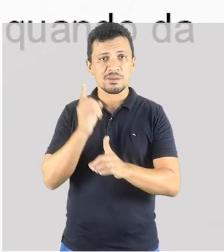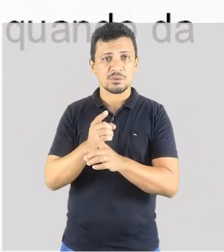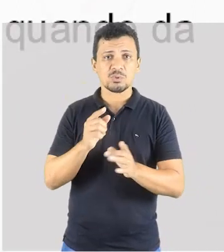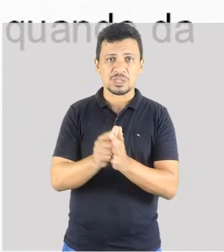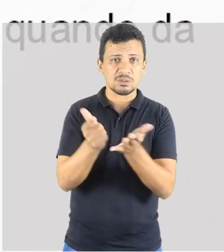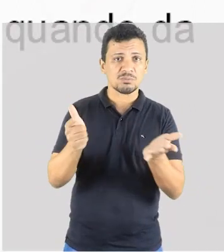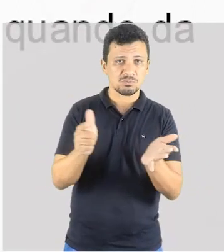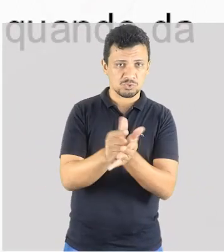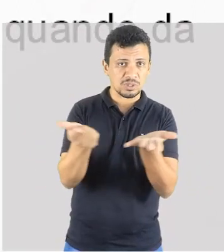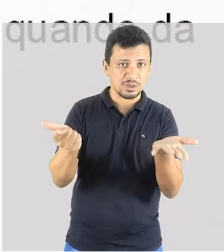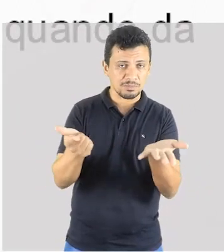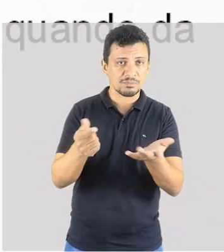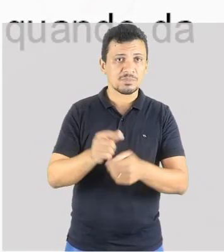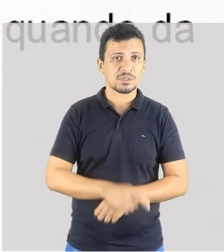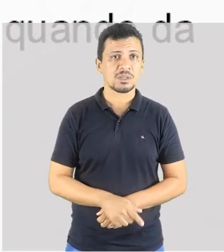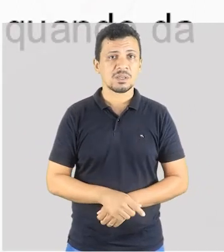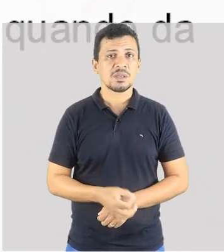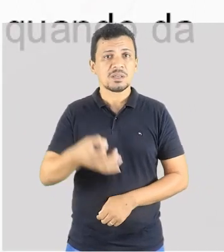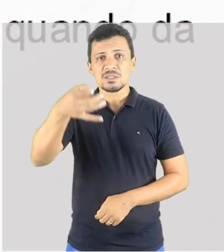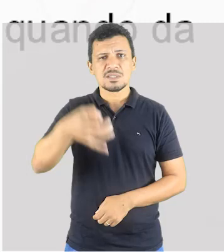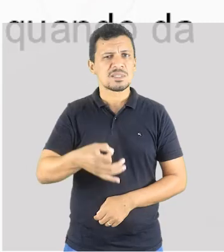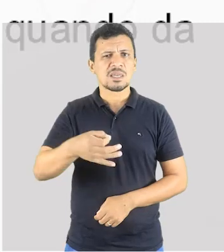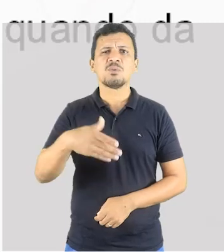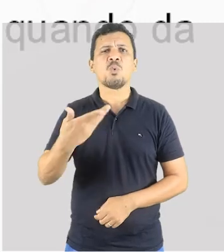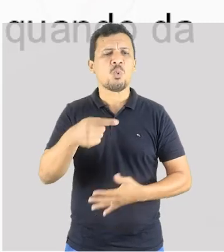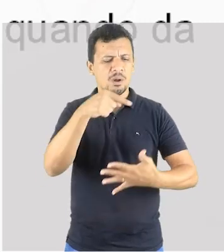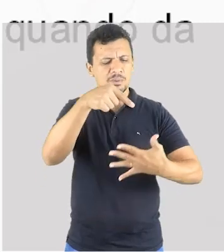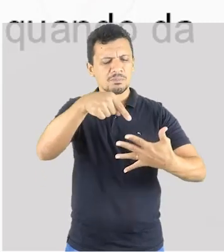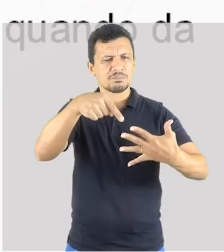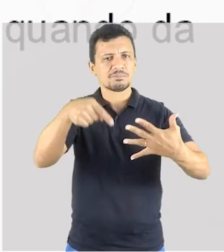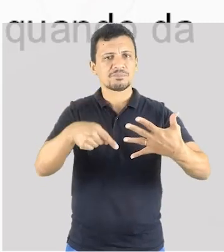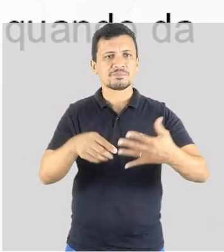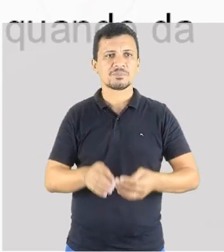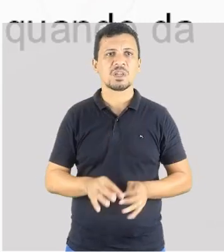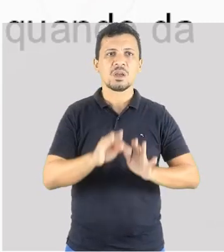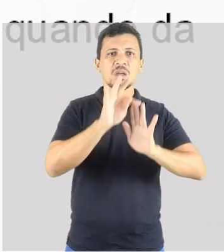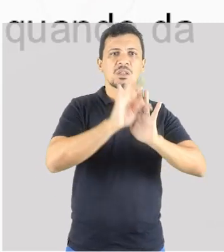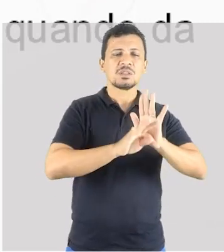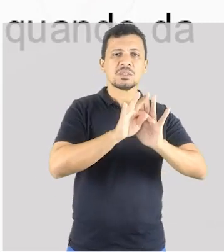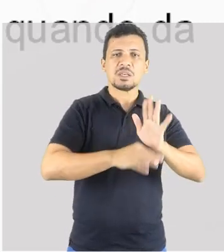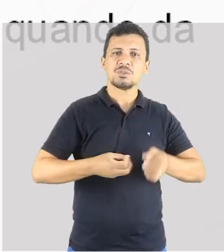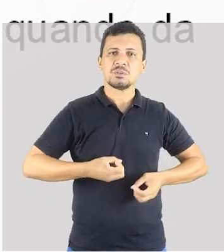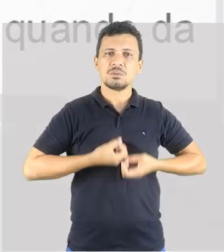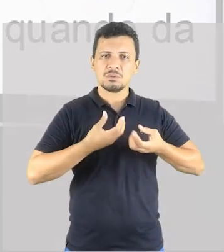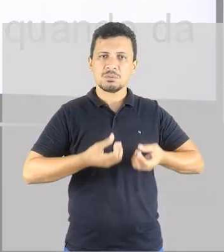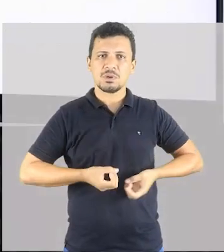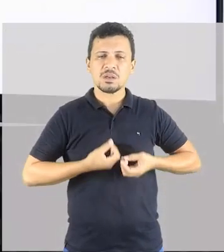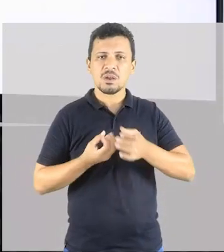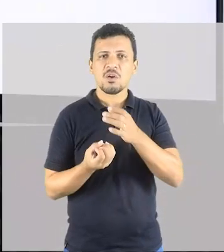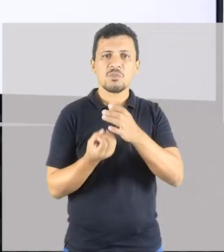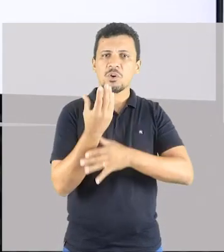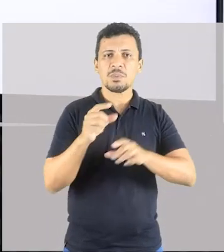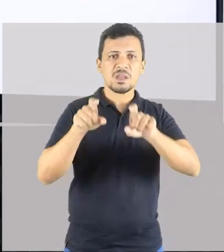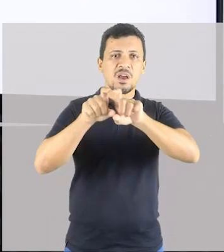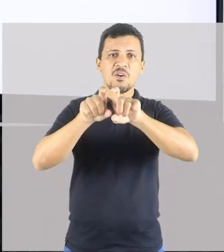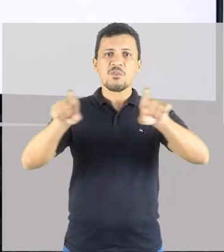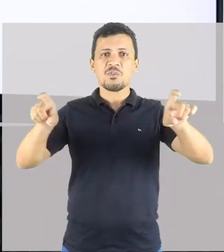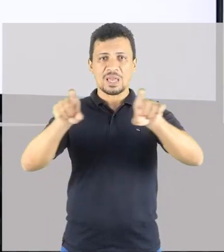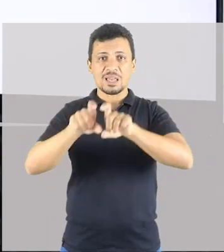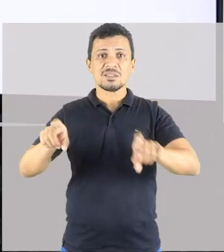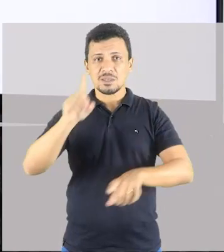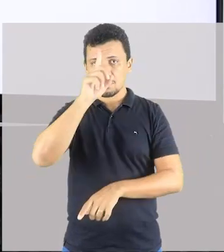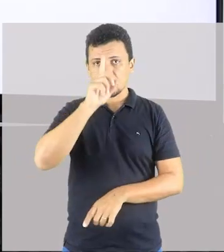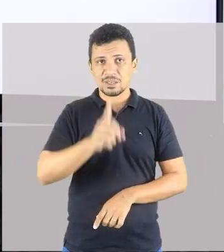notícia de jornal, é correto afirmar que o texto poético é formado por frases